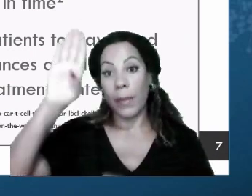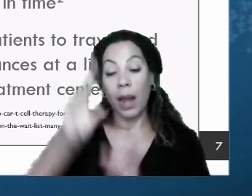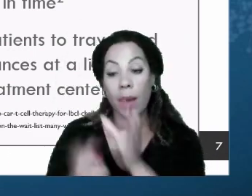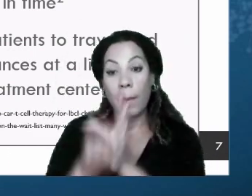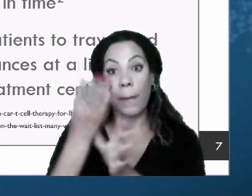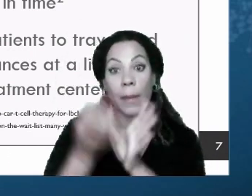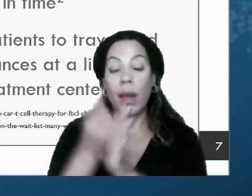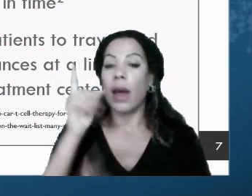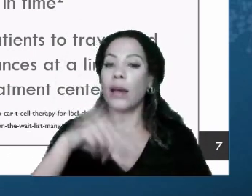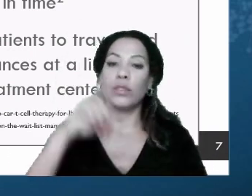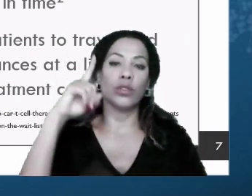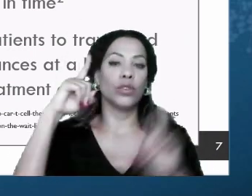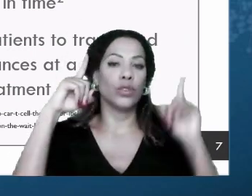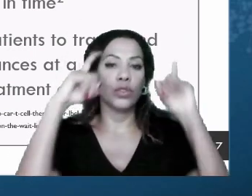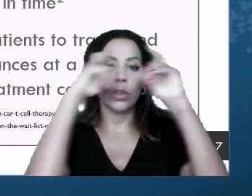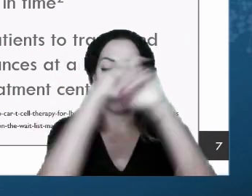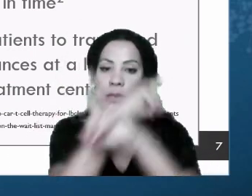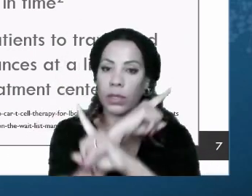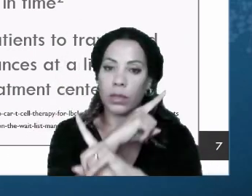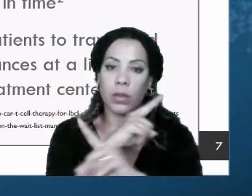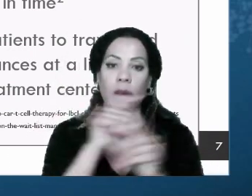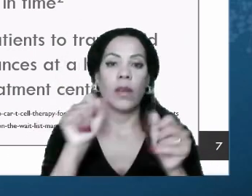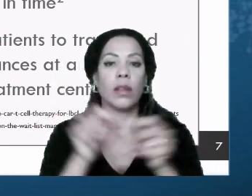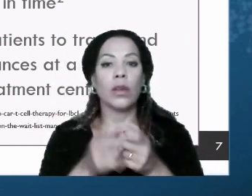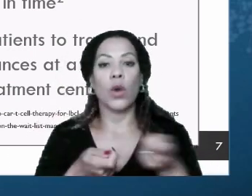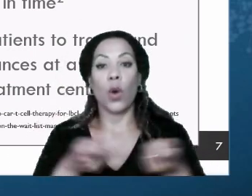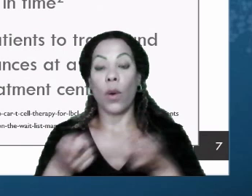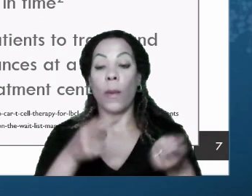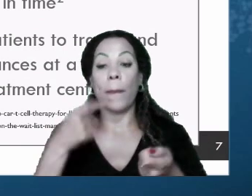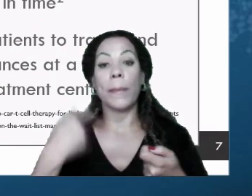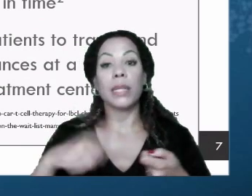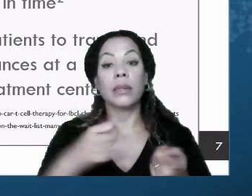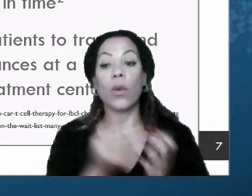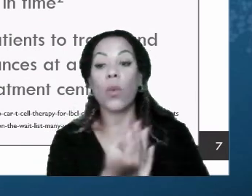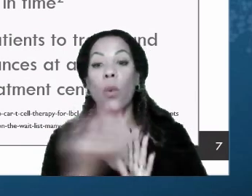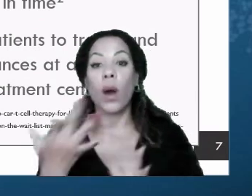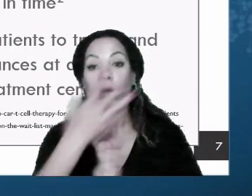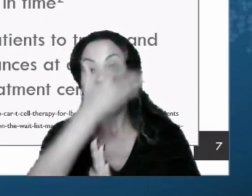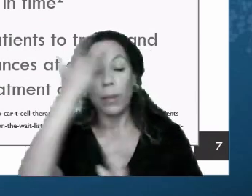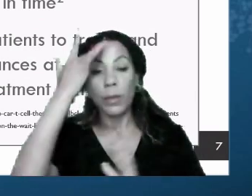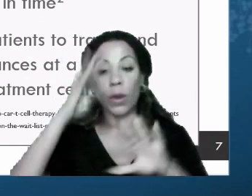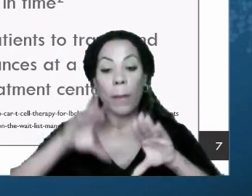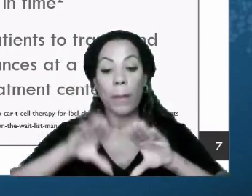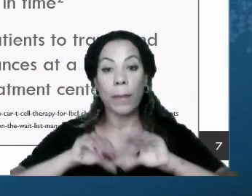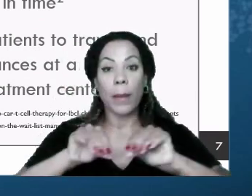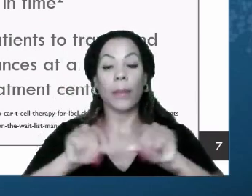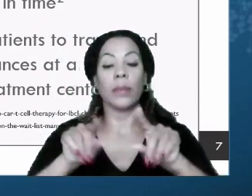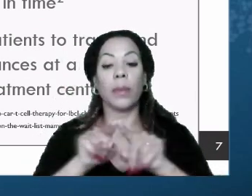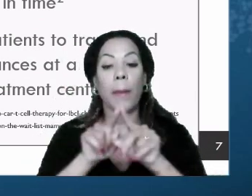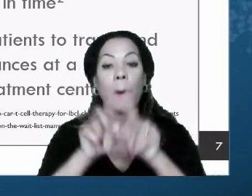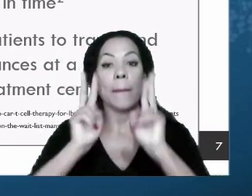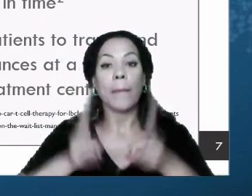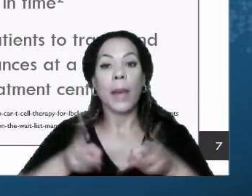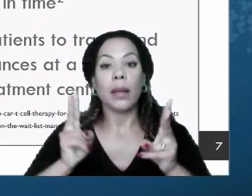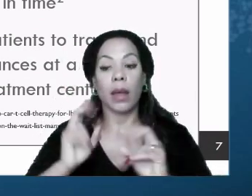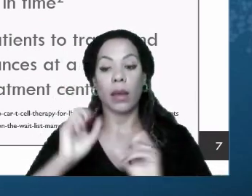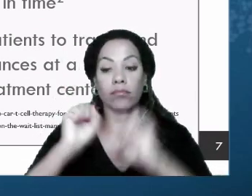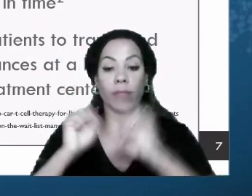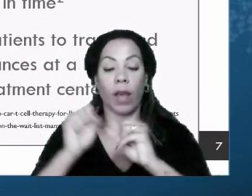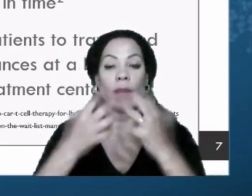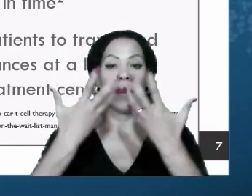é difícil de gerir, e você precisa de tantas pessoas para manter essas